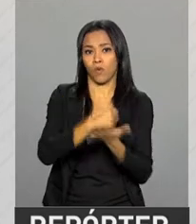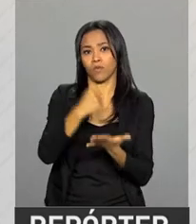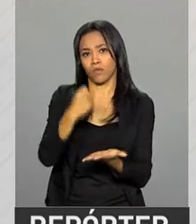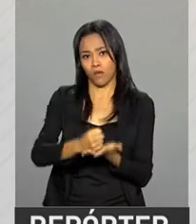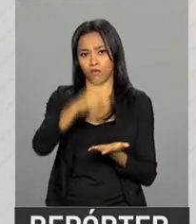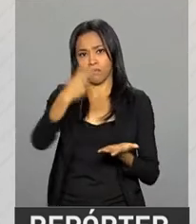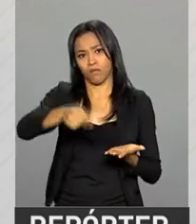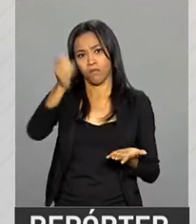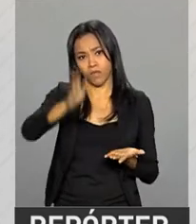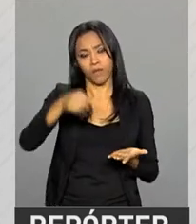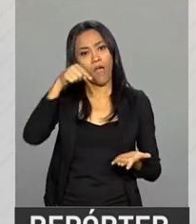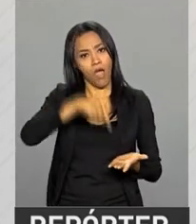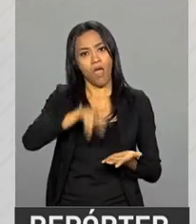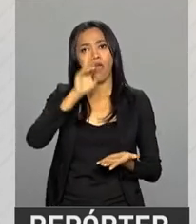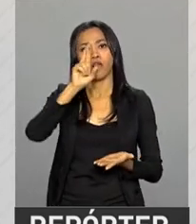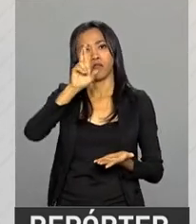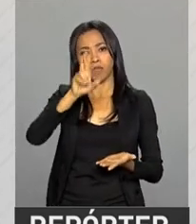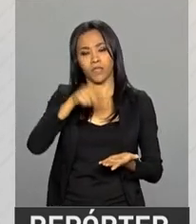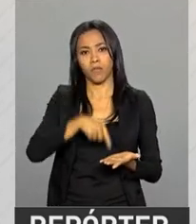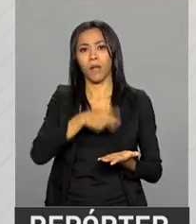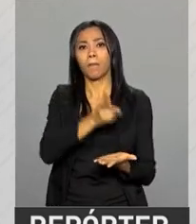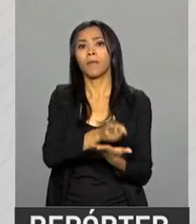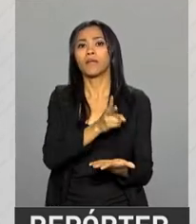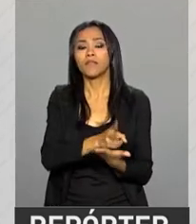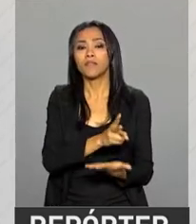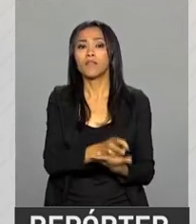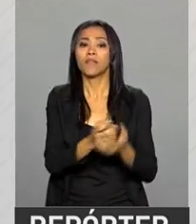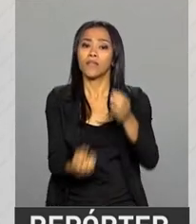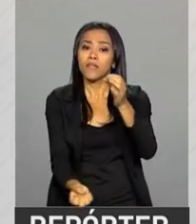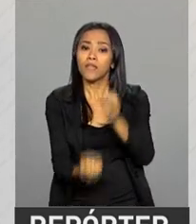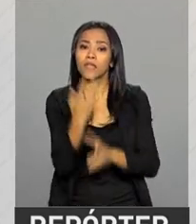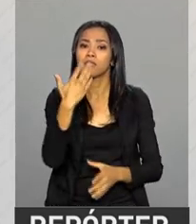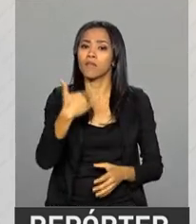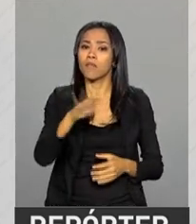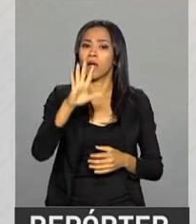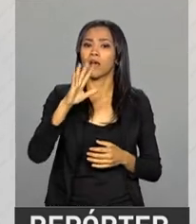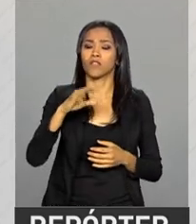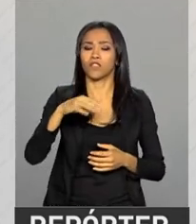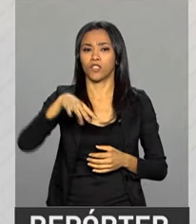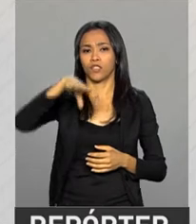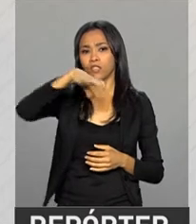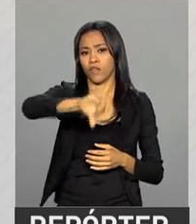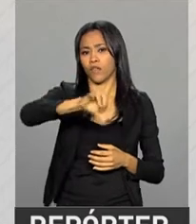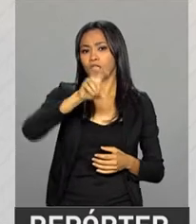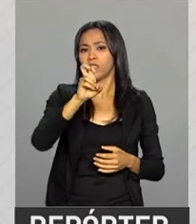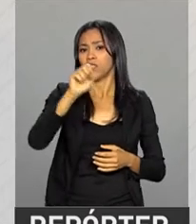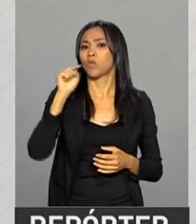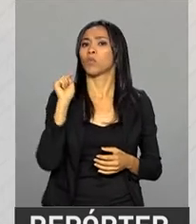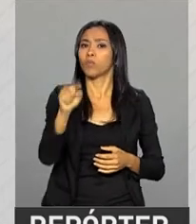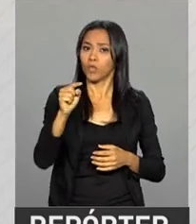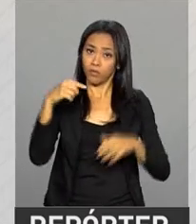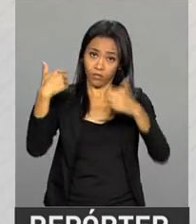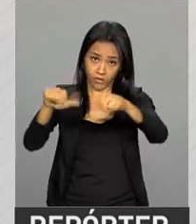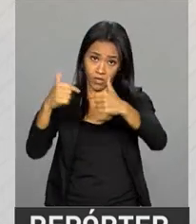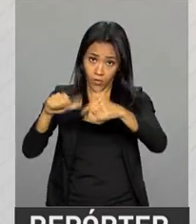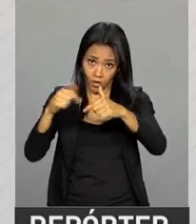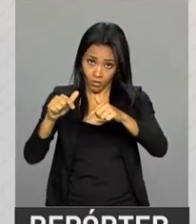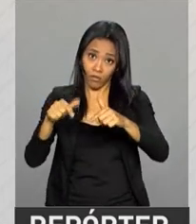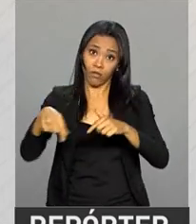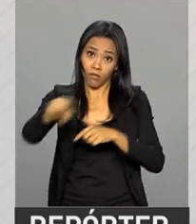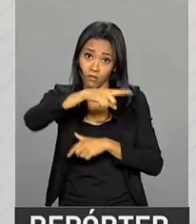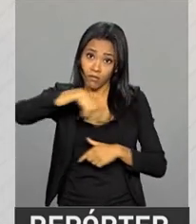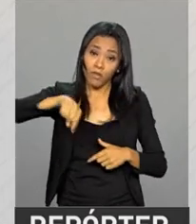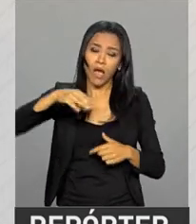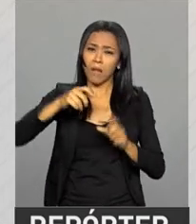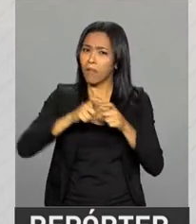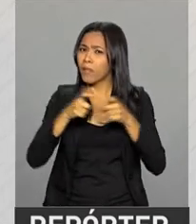responsáveis pela manutenção e à criação de mais de 95 mil empregos diretos e indiretos a maioria